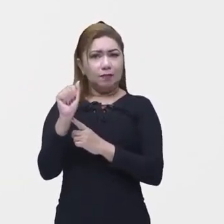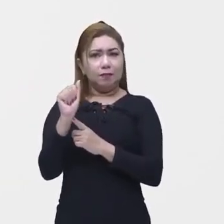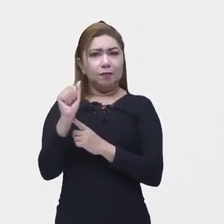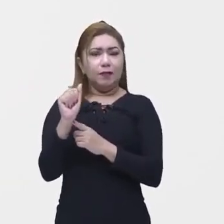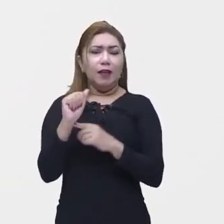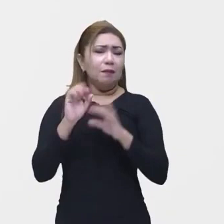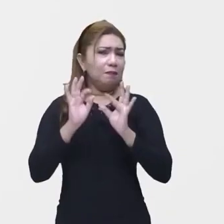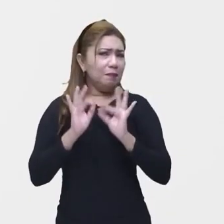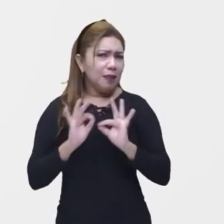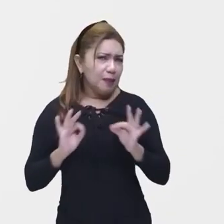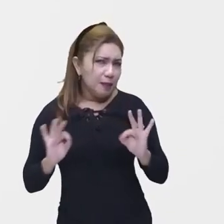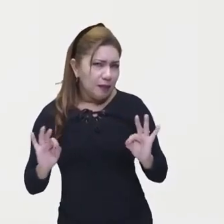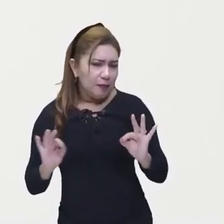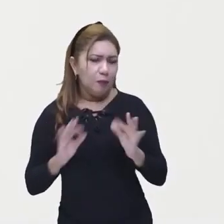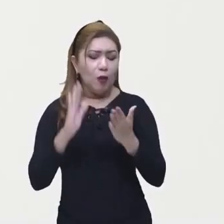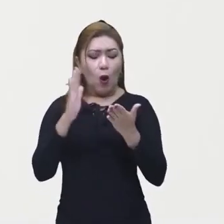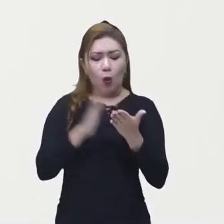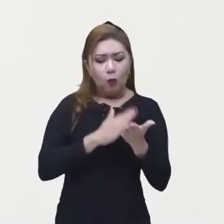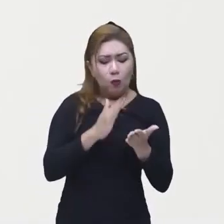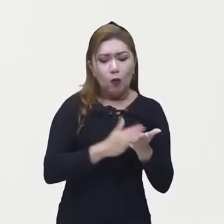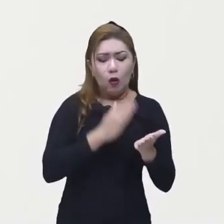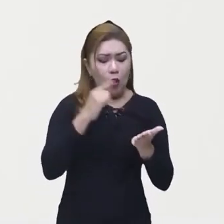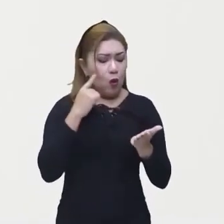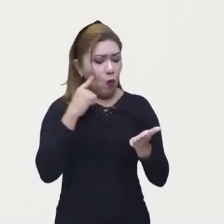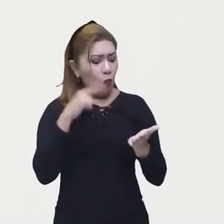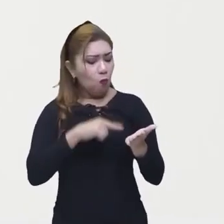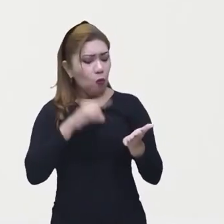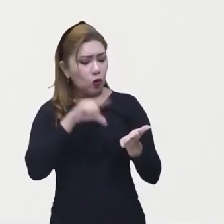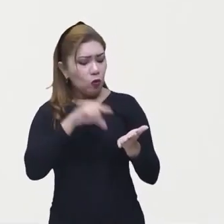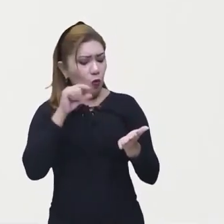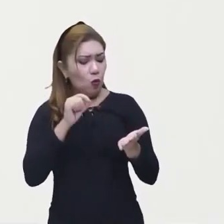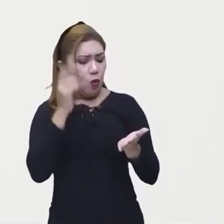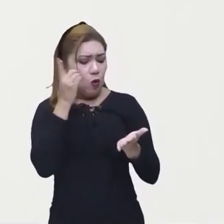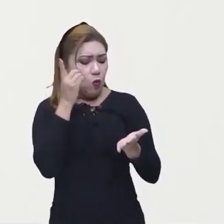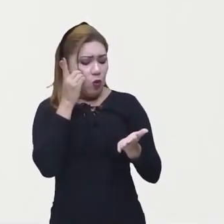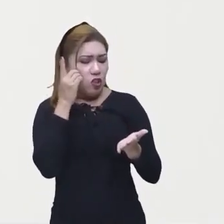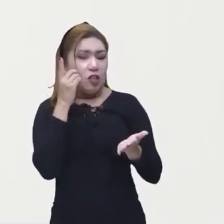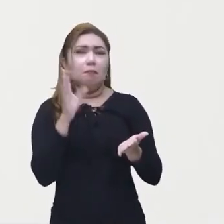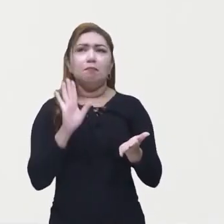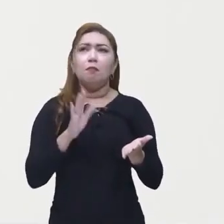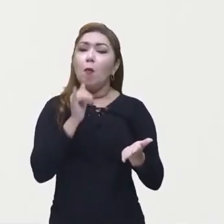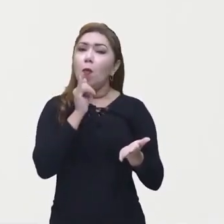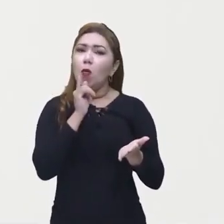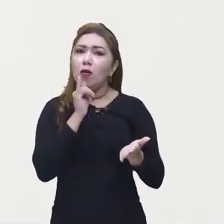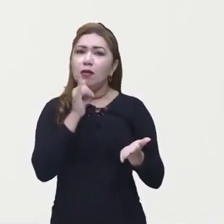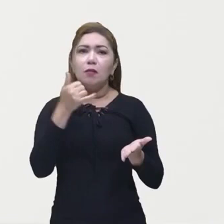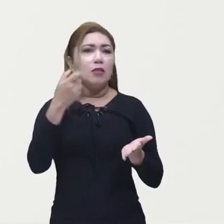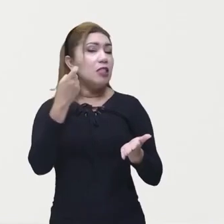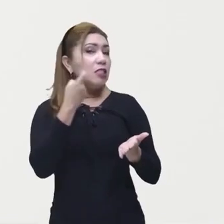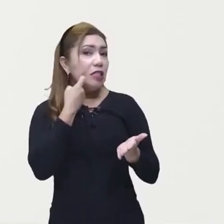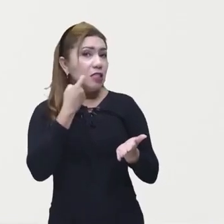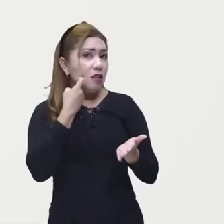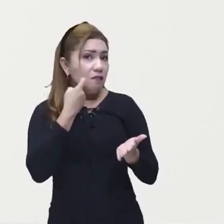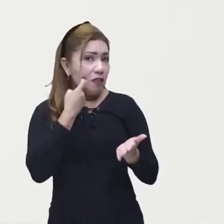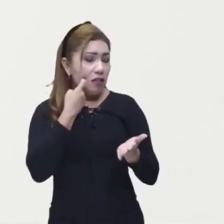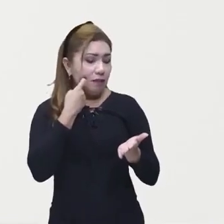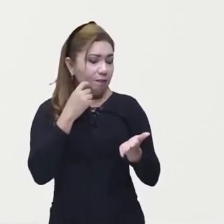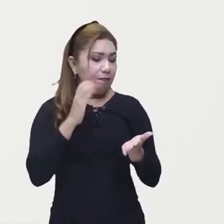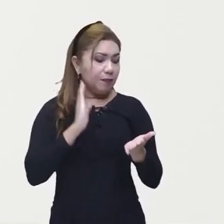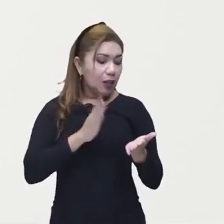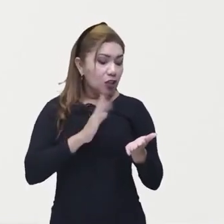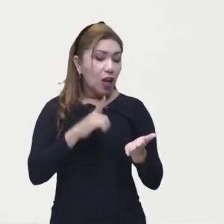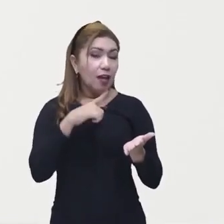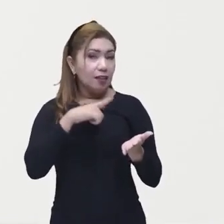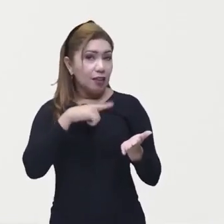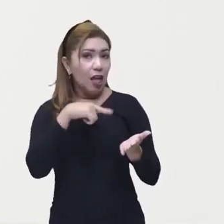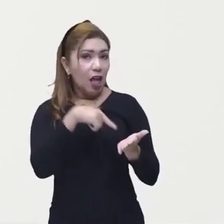agenda. Então eu vou escolher um dia na semana, por exemplo, na sexta-feira, tá certo? Geralmente a agenda já vem com um dia na semana.